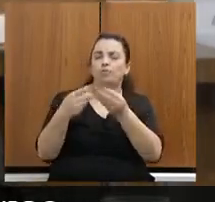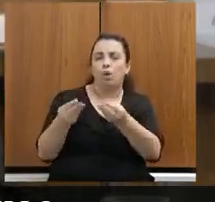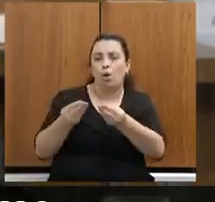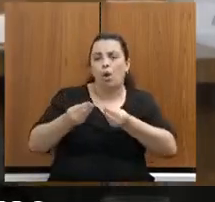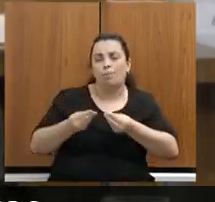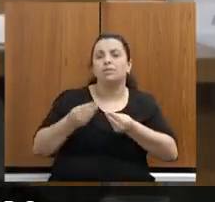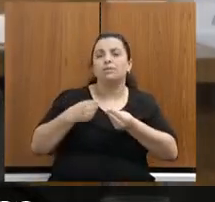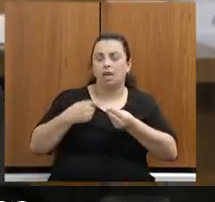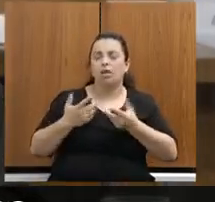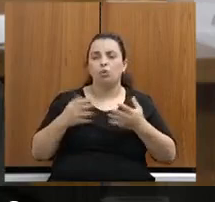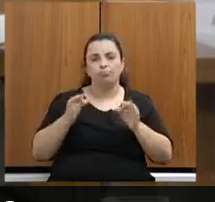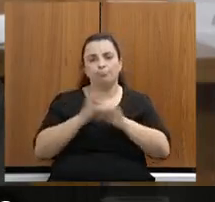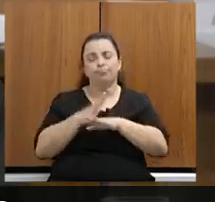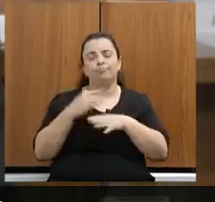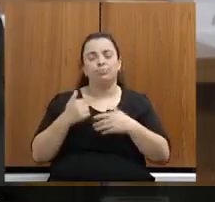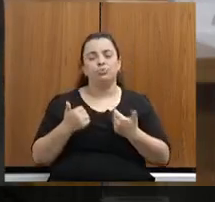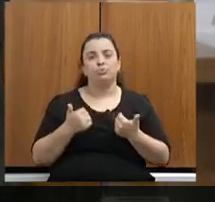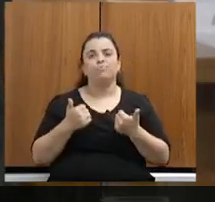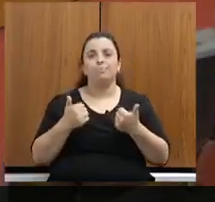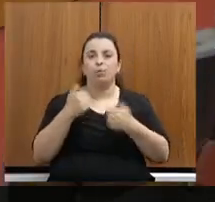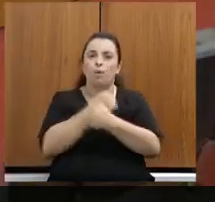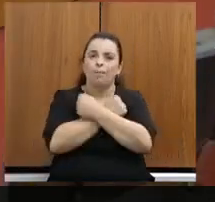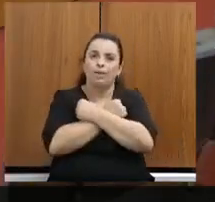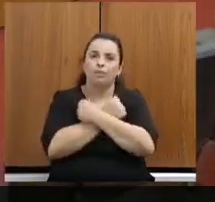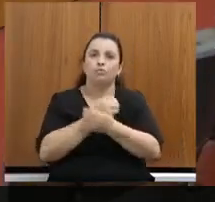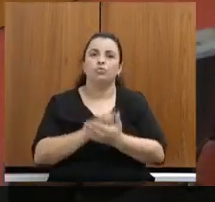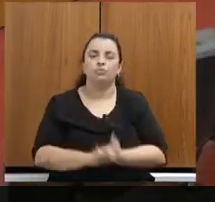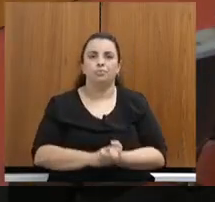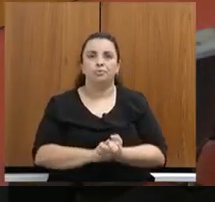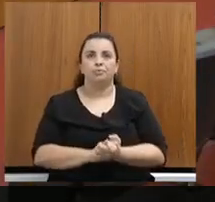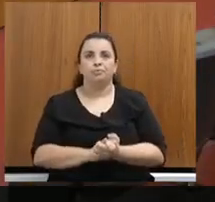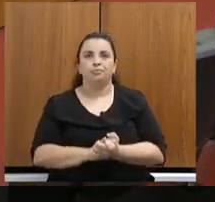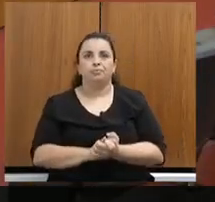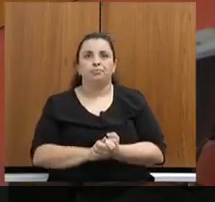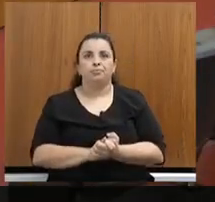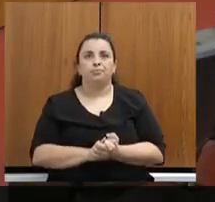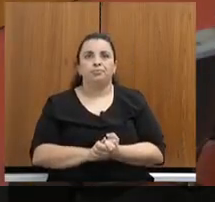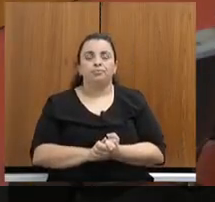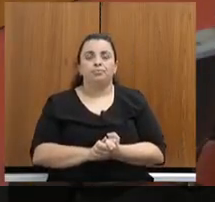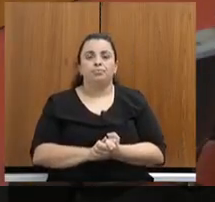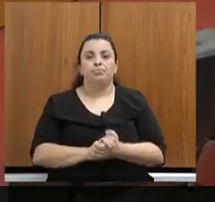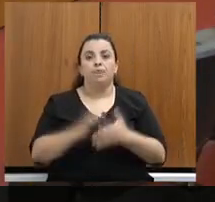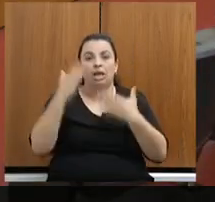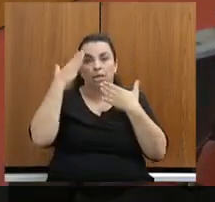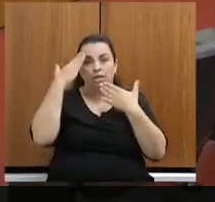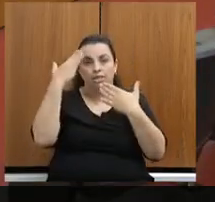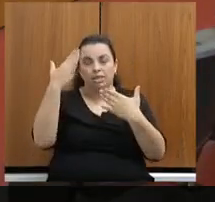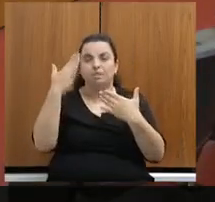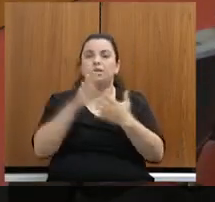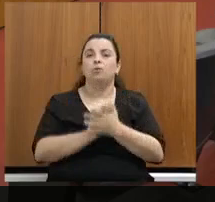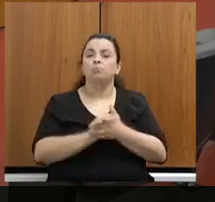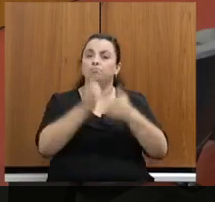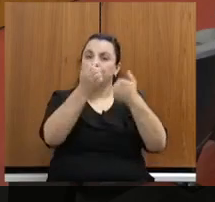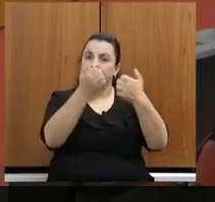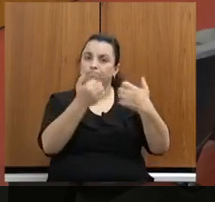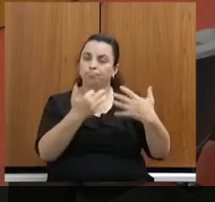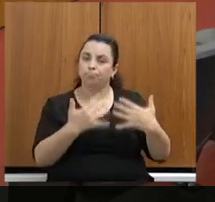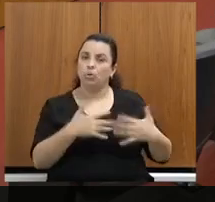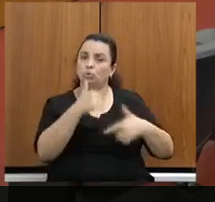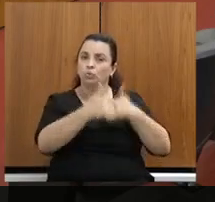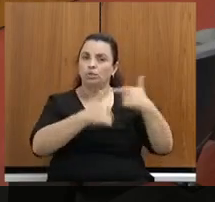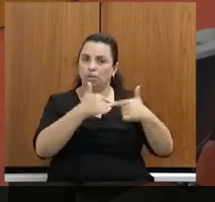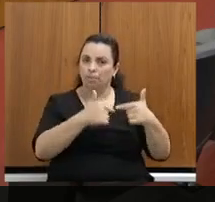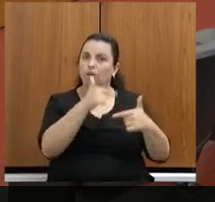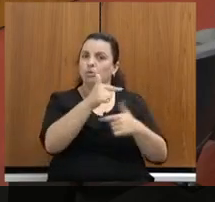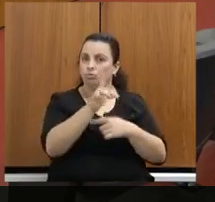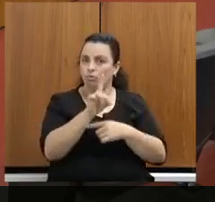apresentar e um abraço para descermos e a prestação de contas aqui realizada